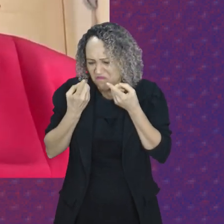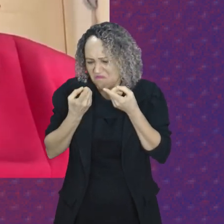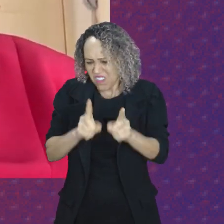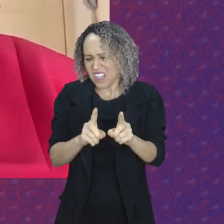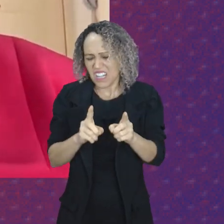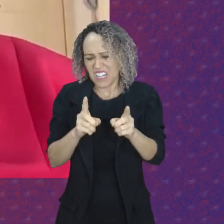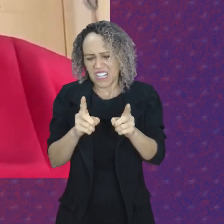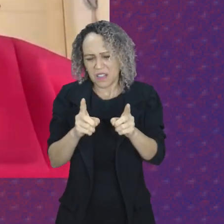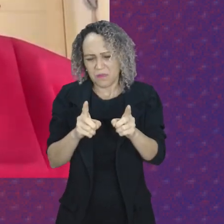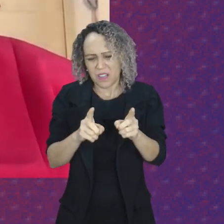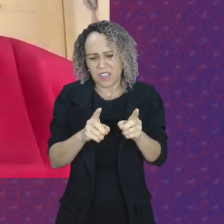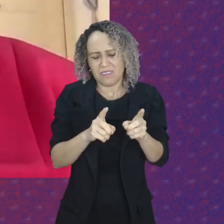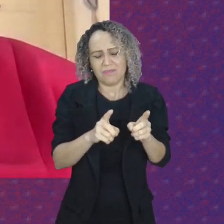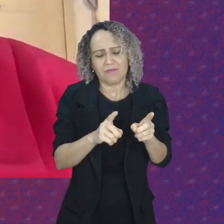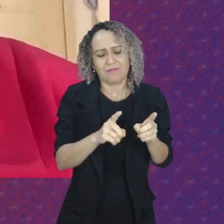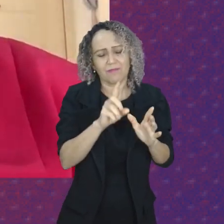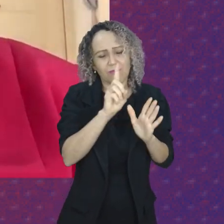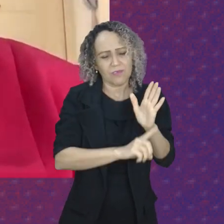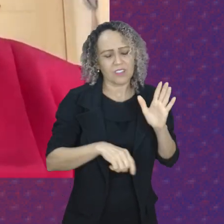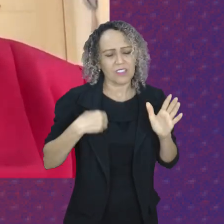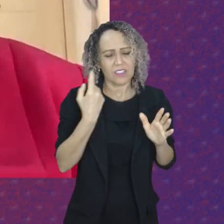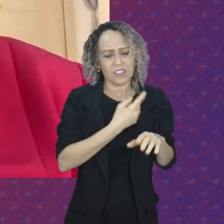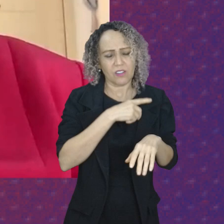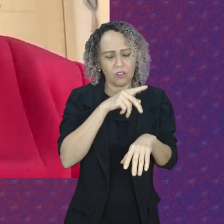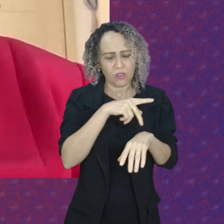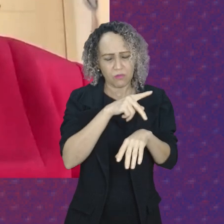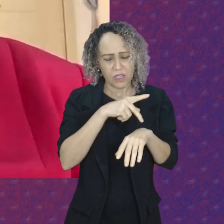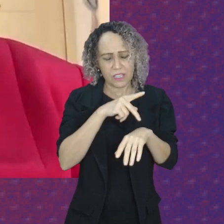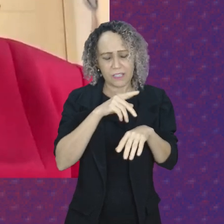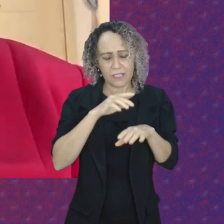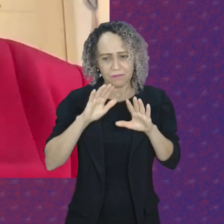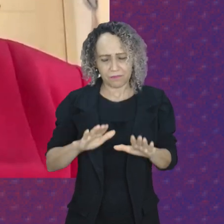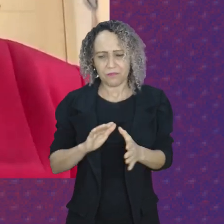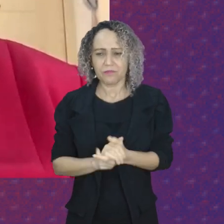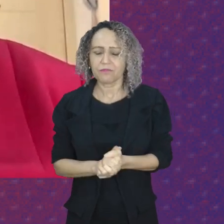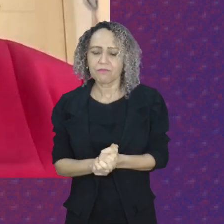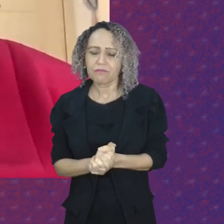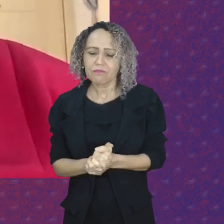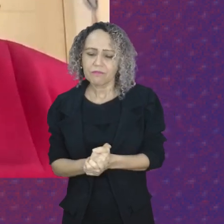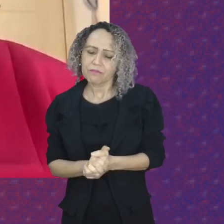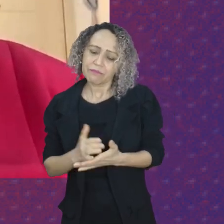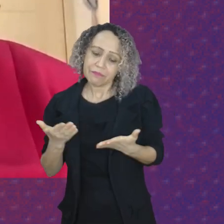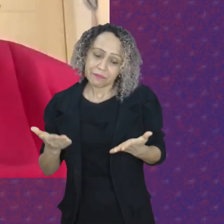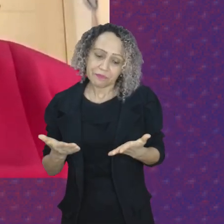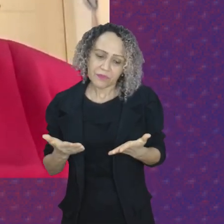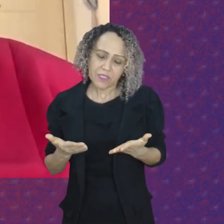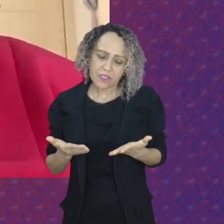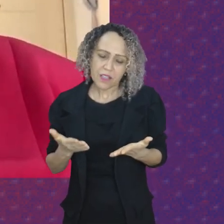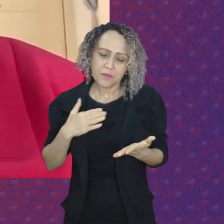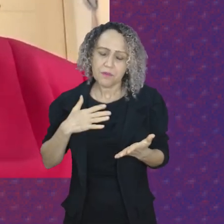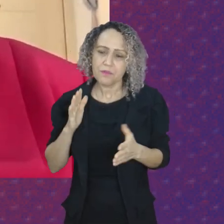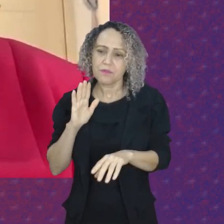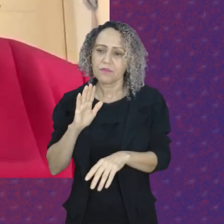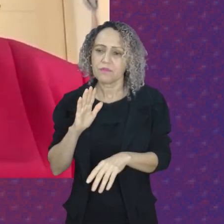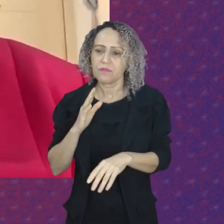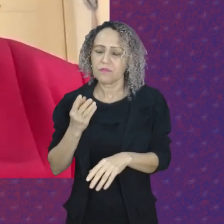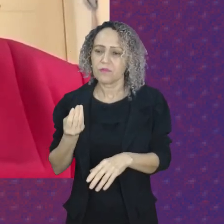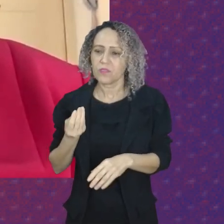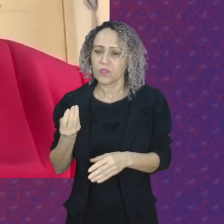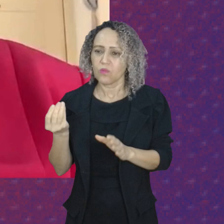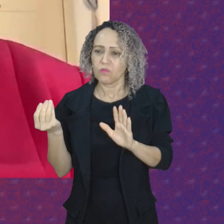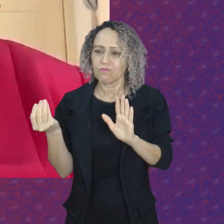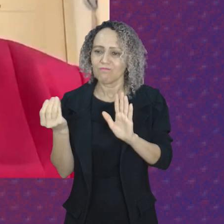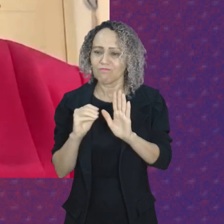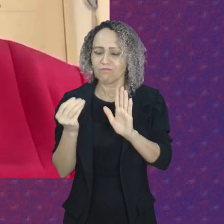país. Então, com esta contribuição, eu acho que depois nós poderíamos, né, colocar aqui na tela